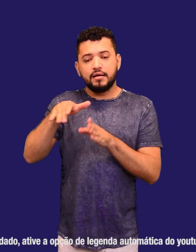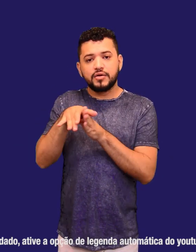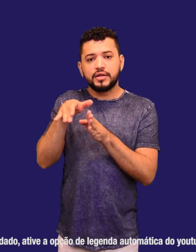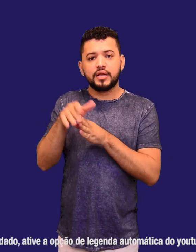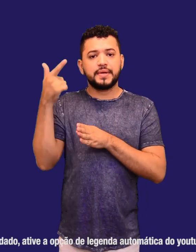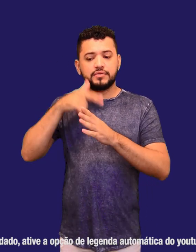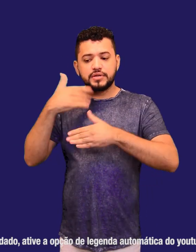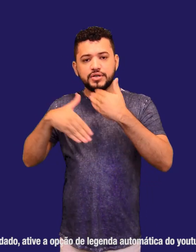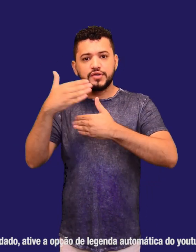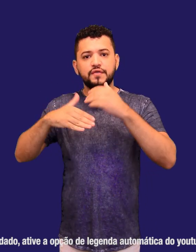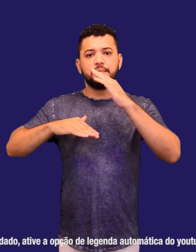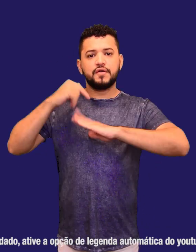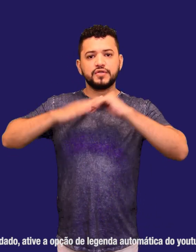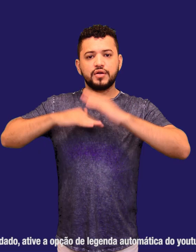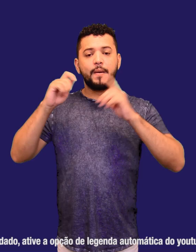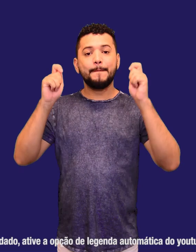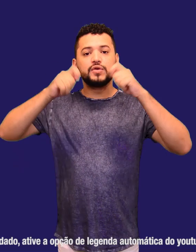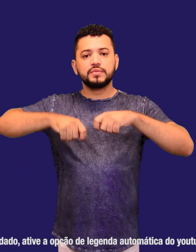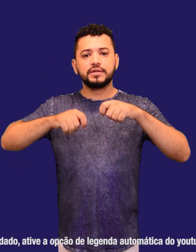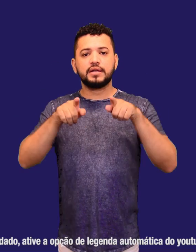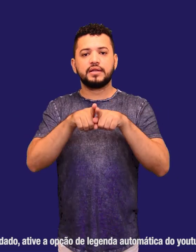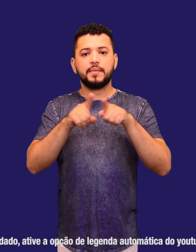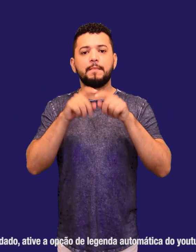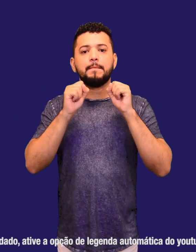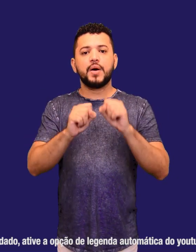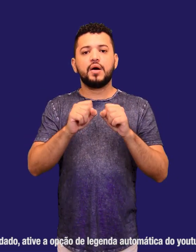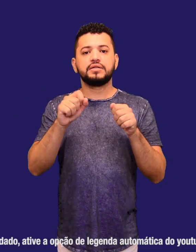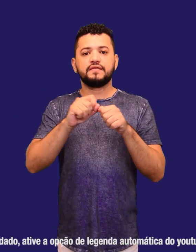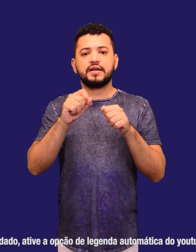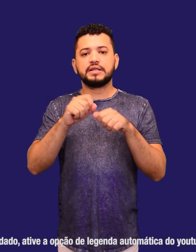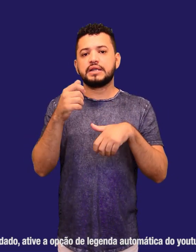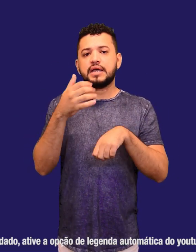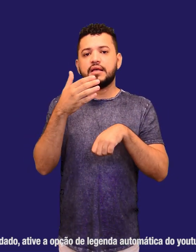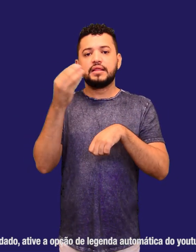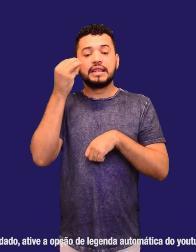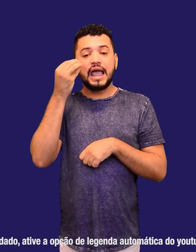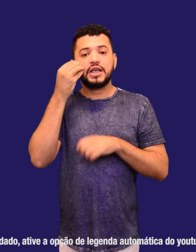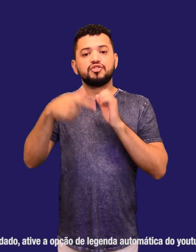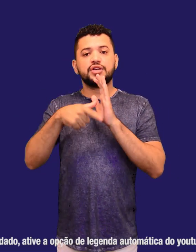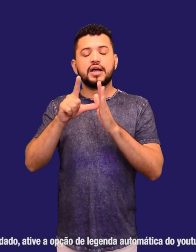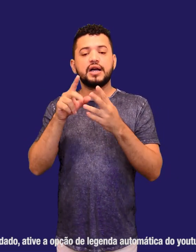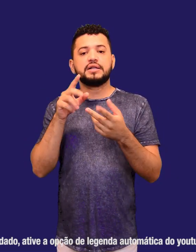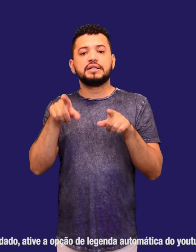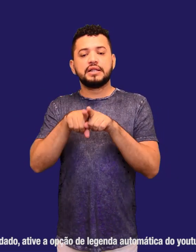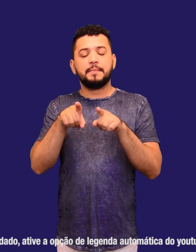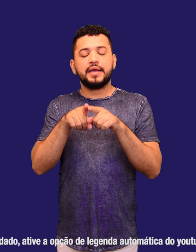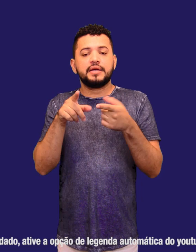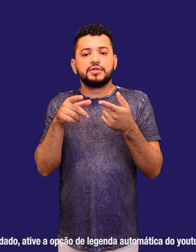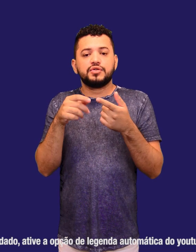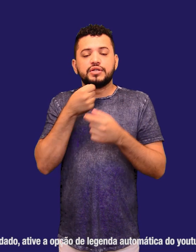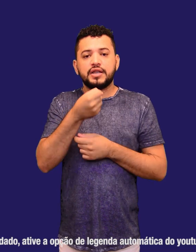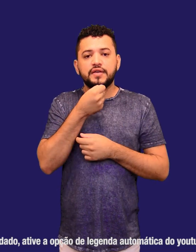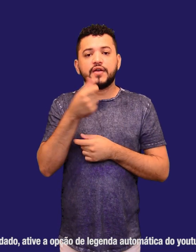desenvolvimento de carreira, possibilitando que o candidato faça simulações de entrevistas, orientação para elaboração